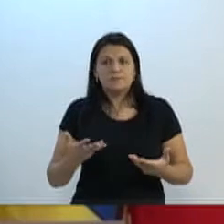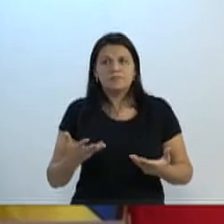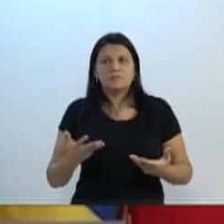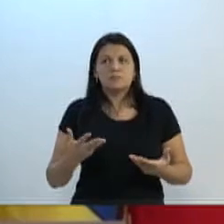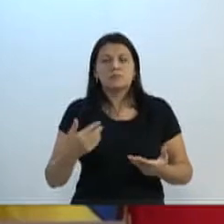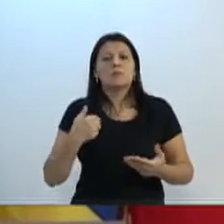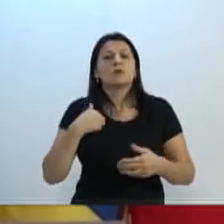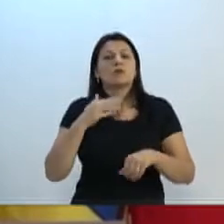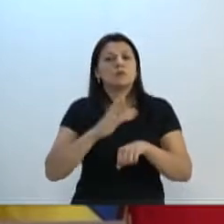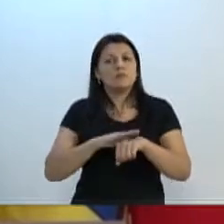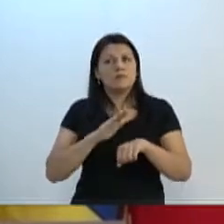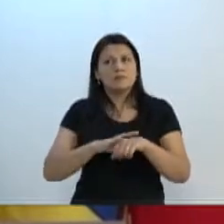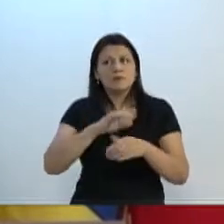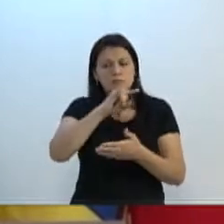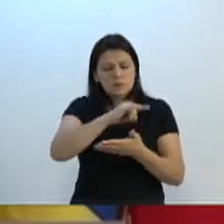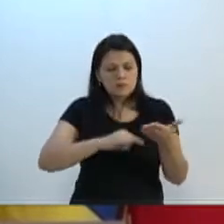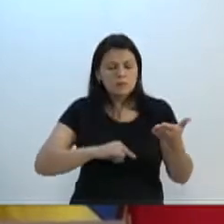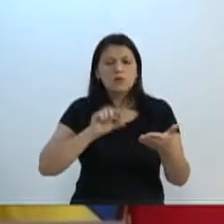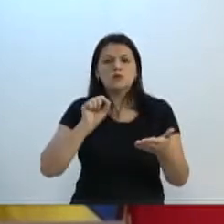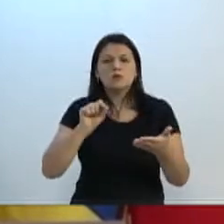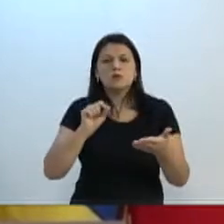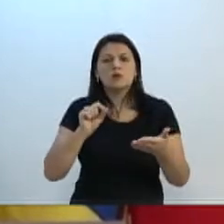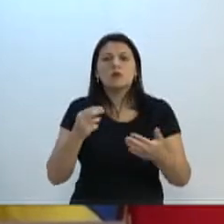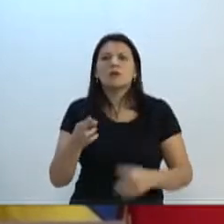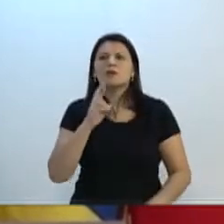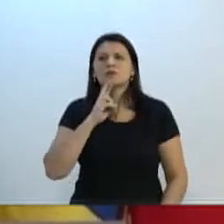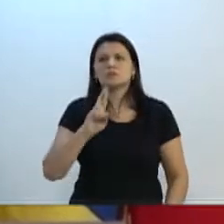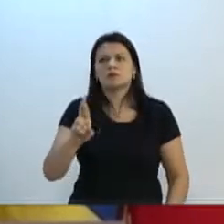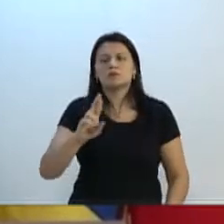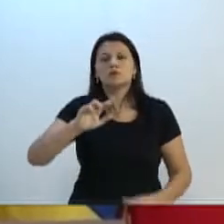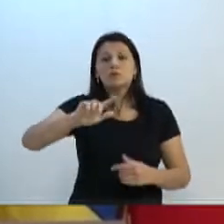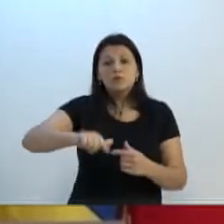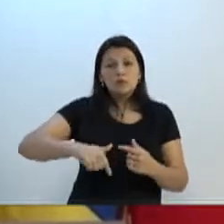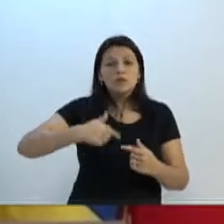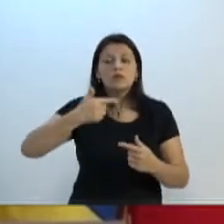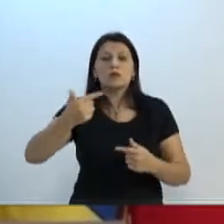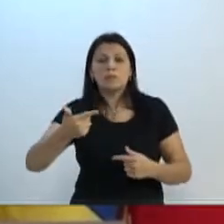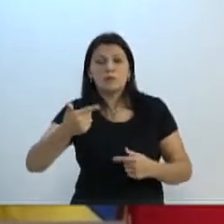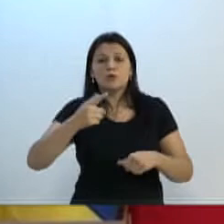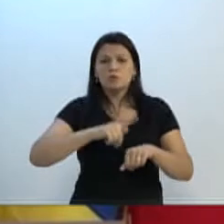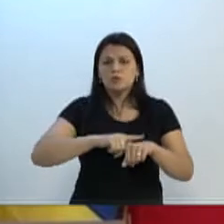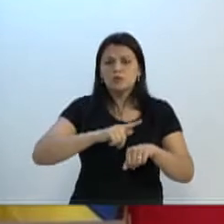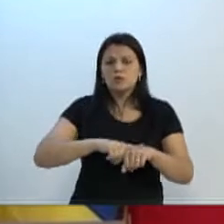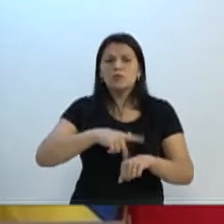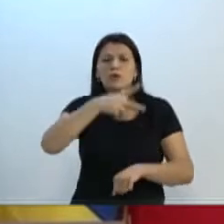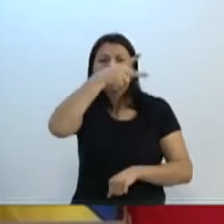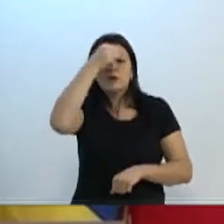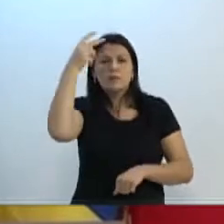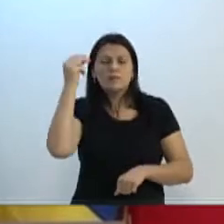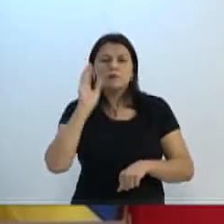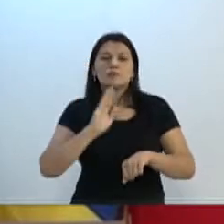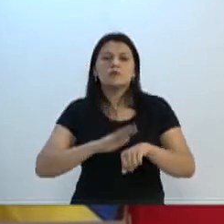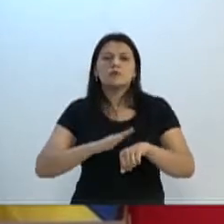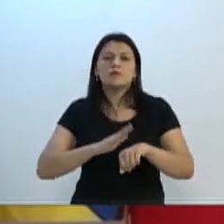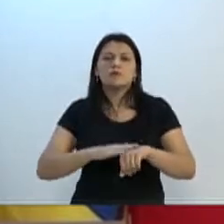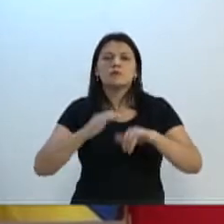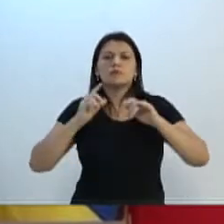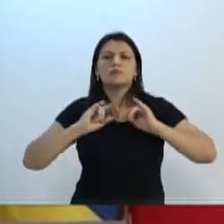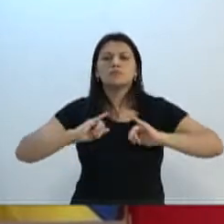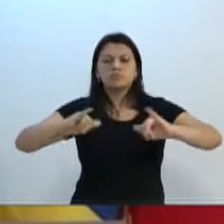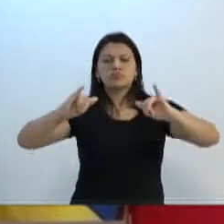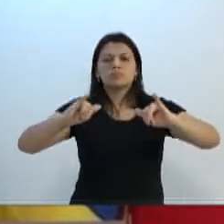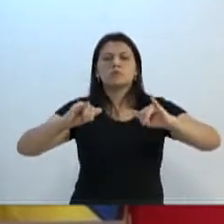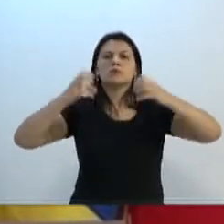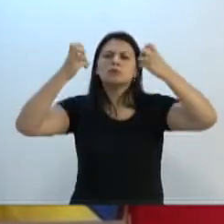fiz a via de um requerimento para que fosse respondido. Logo depois, um tempo depois, a Prefeitura acabou fazendo uma manifestação explicando a